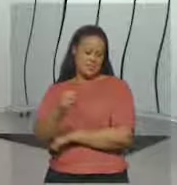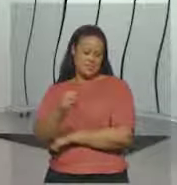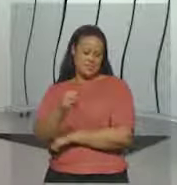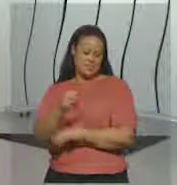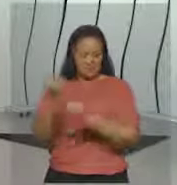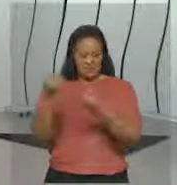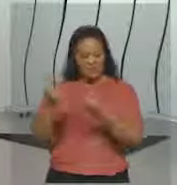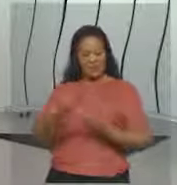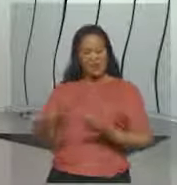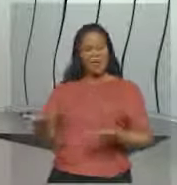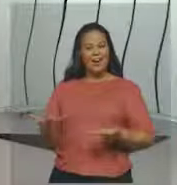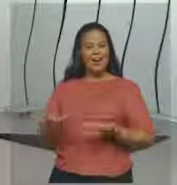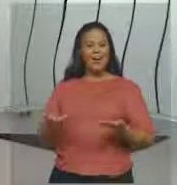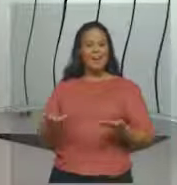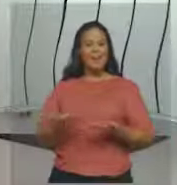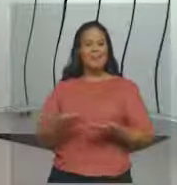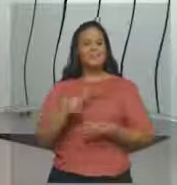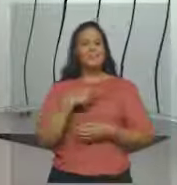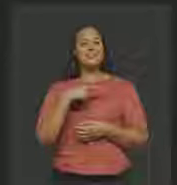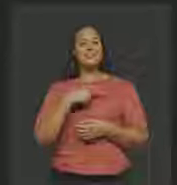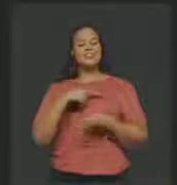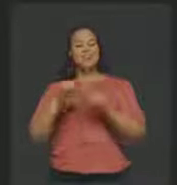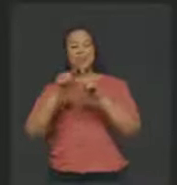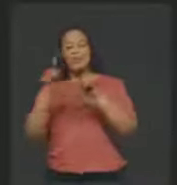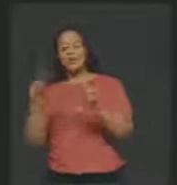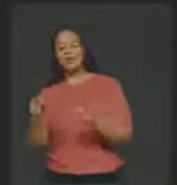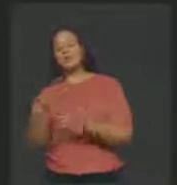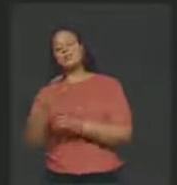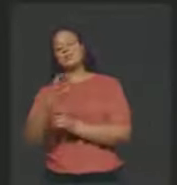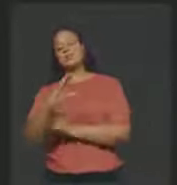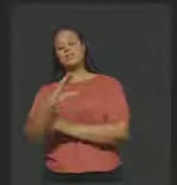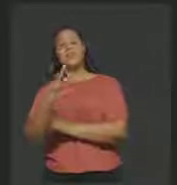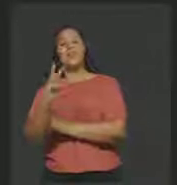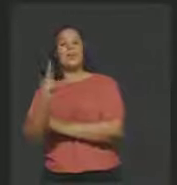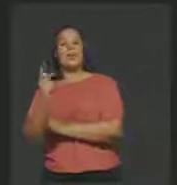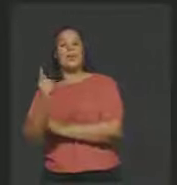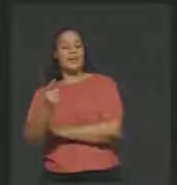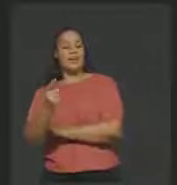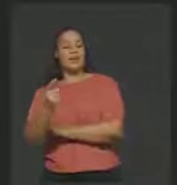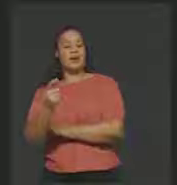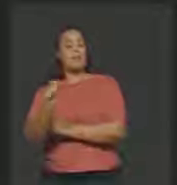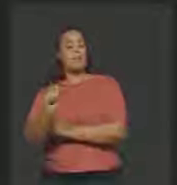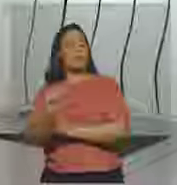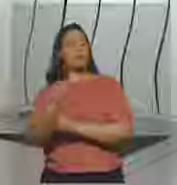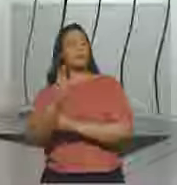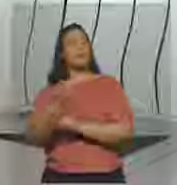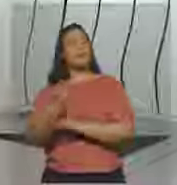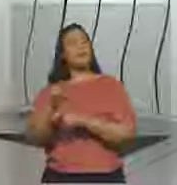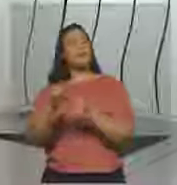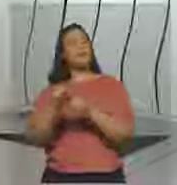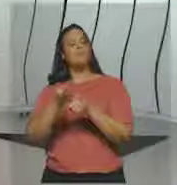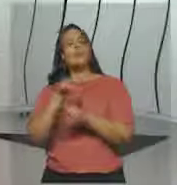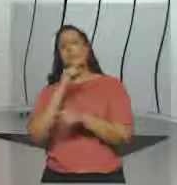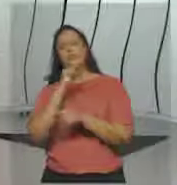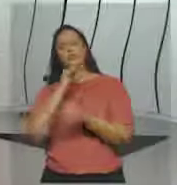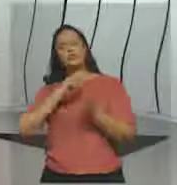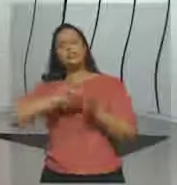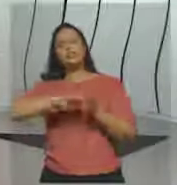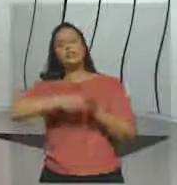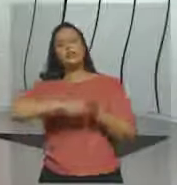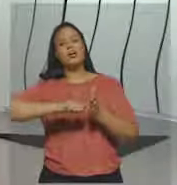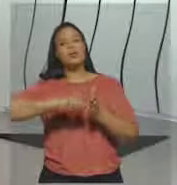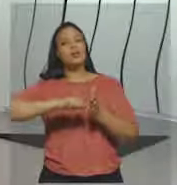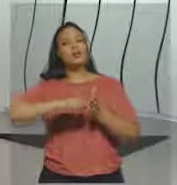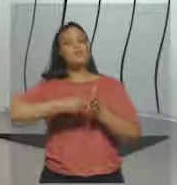Aqui tem o CH aqui dentro de parênteses, porque também pode ser chamado de chaves, né? Basicamente, quando a gente